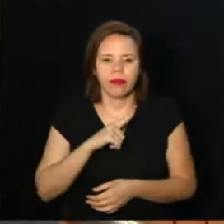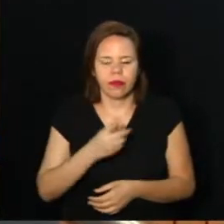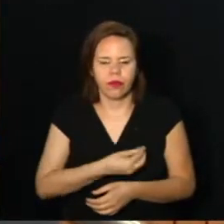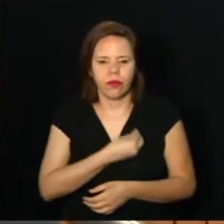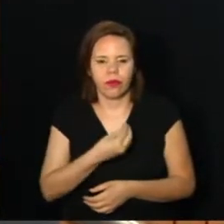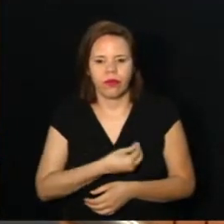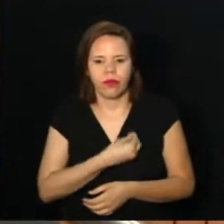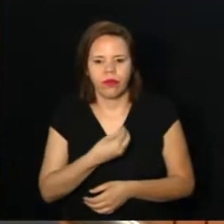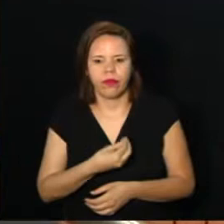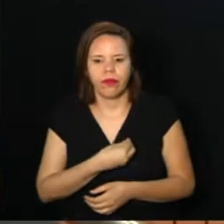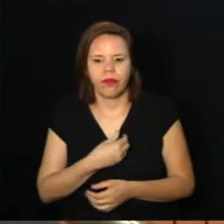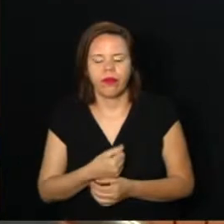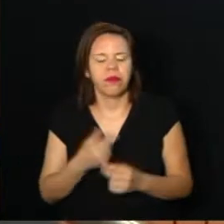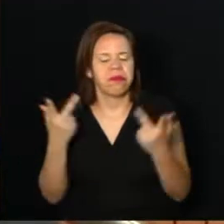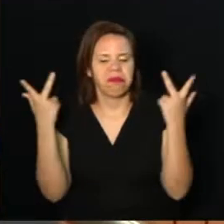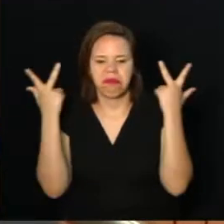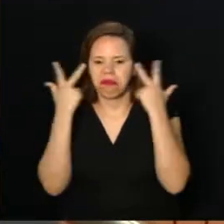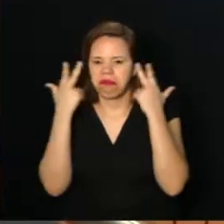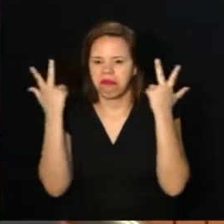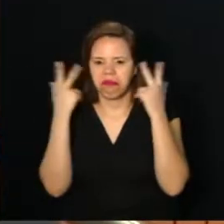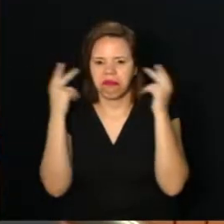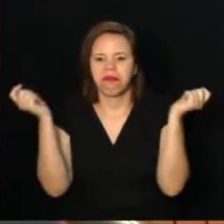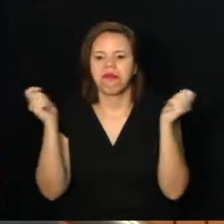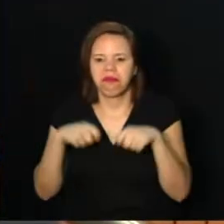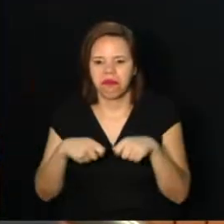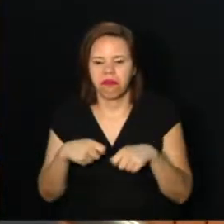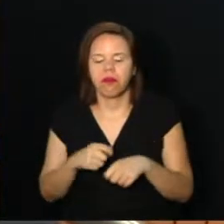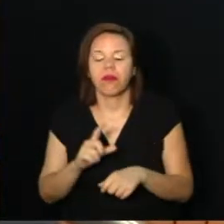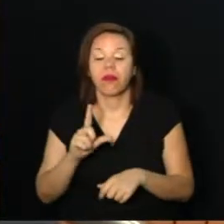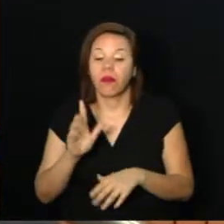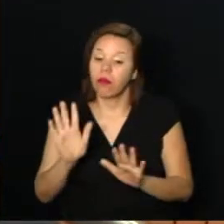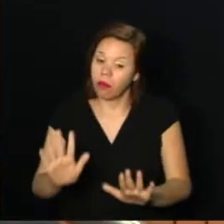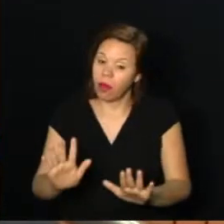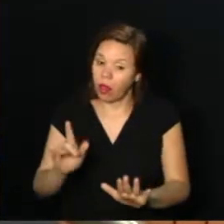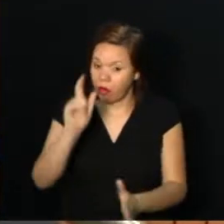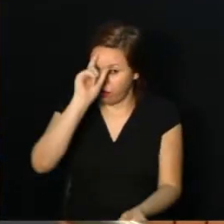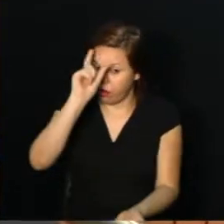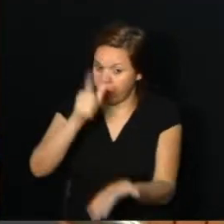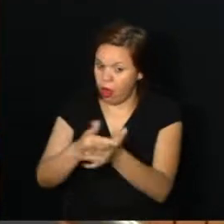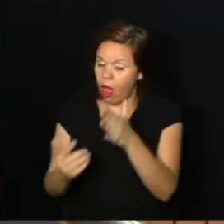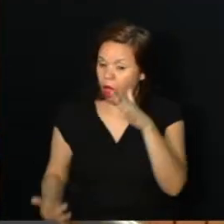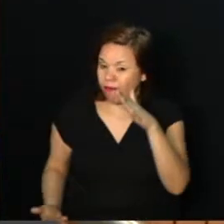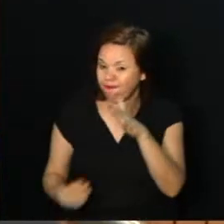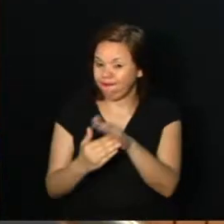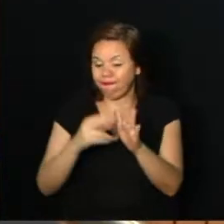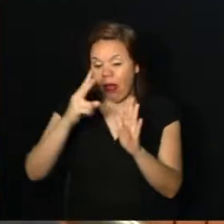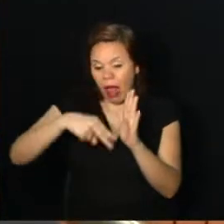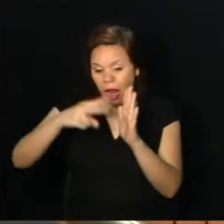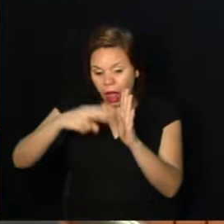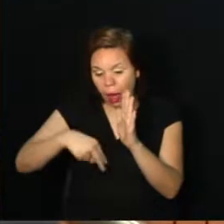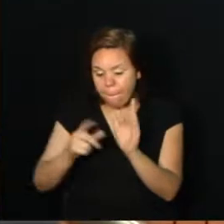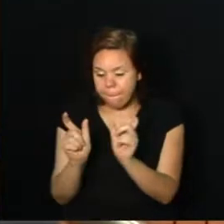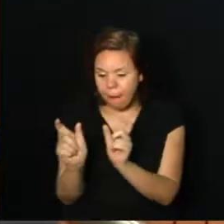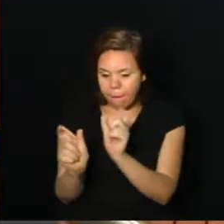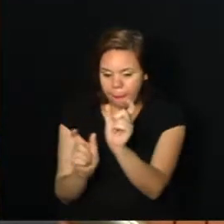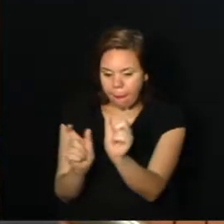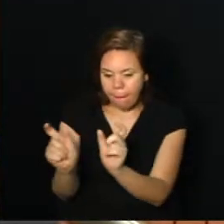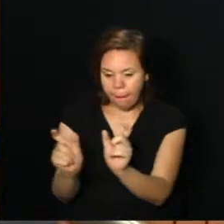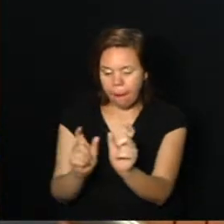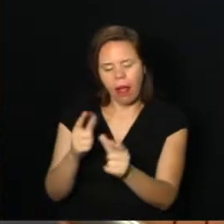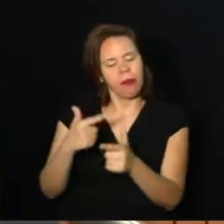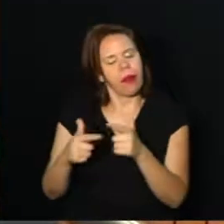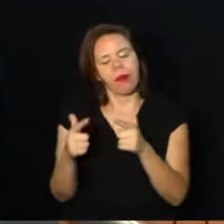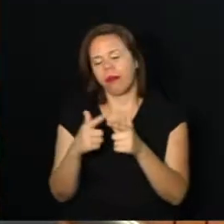vida normal. E a dislexia é uma dificuldade em ler e reconhecer também palavras, né? Não é um problema